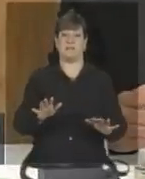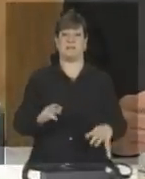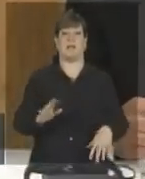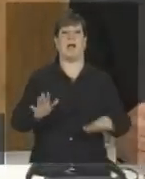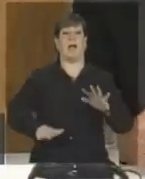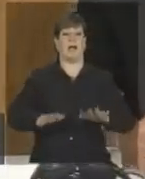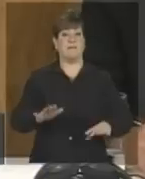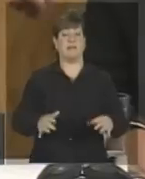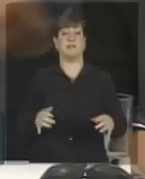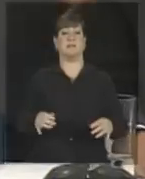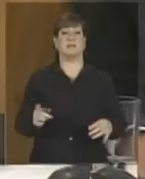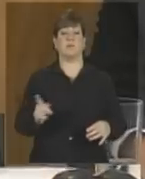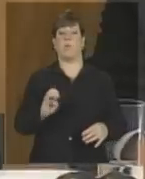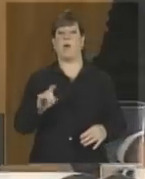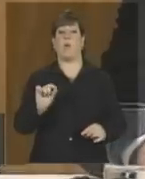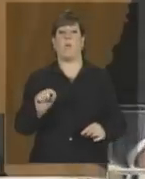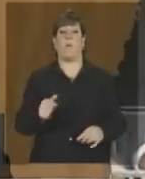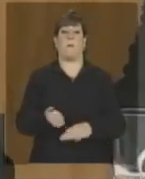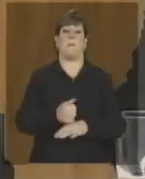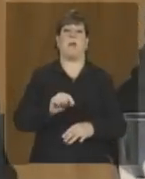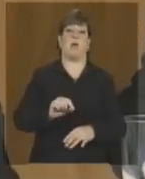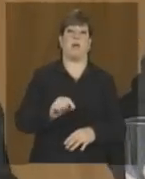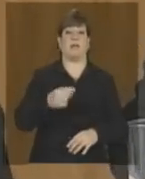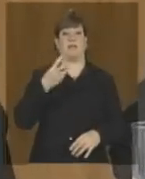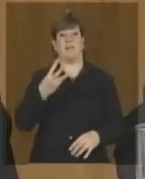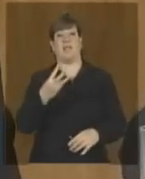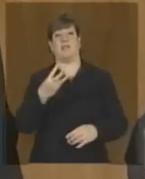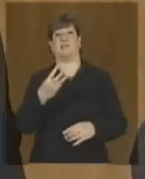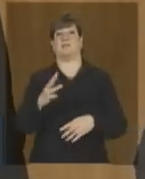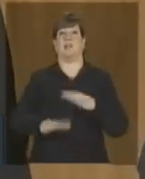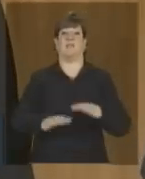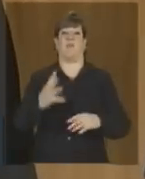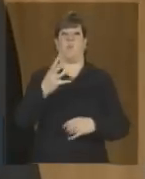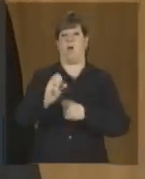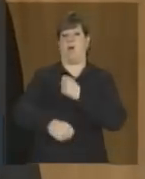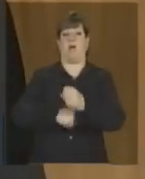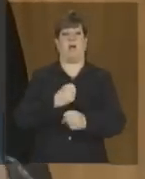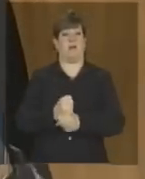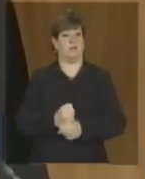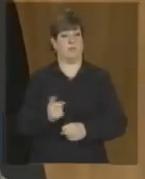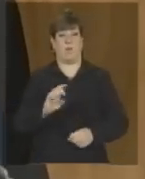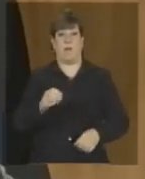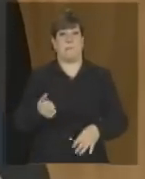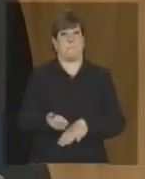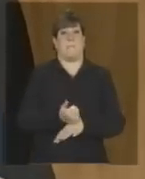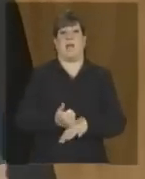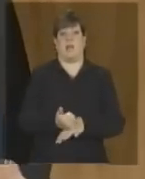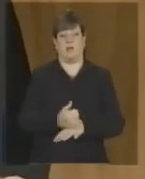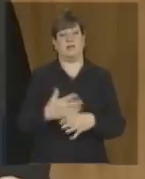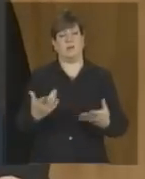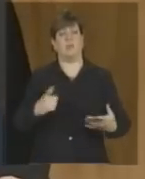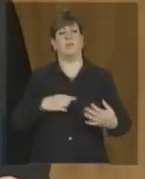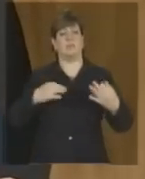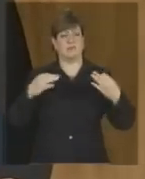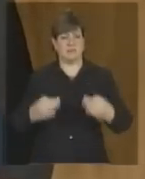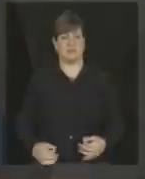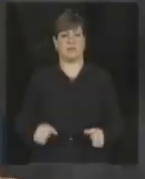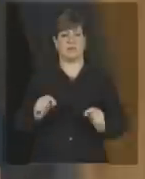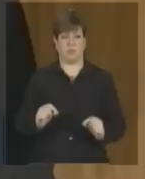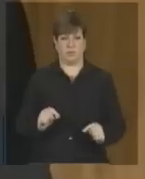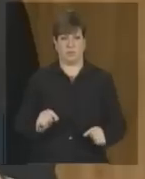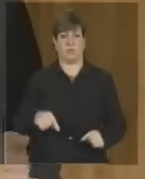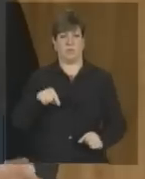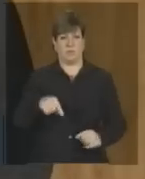necessariamente melhor se for de 3 ou 4 anos. Então, eu acho que, eu tenho certeza que a implementação